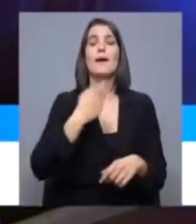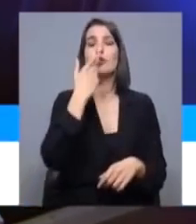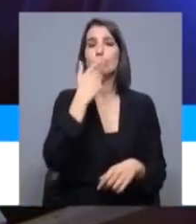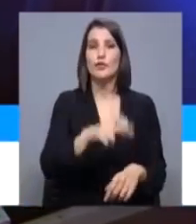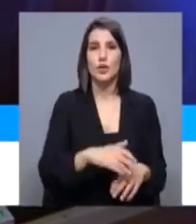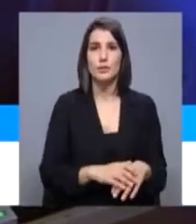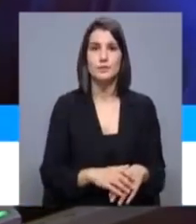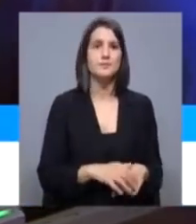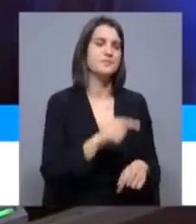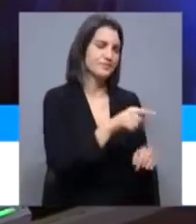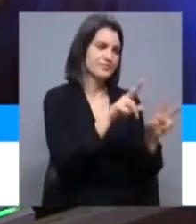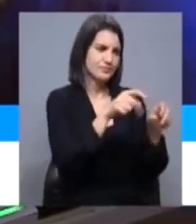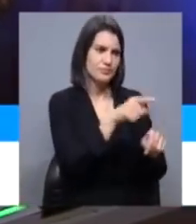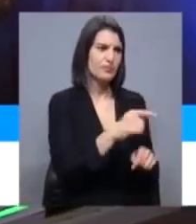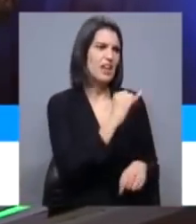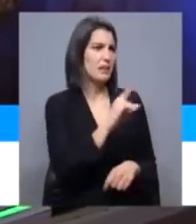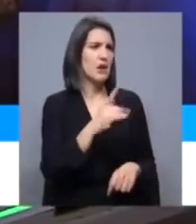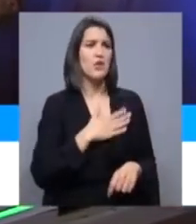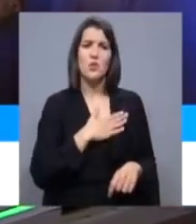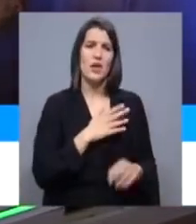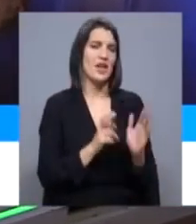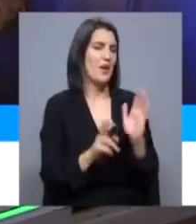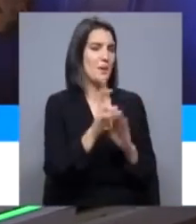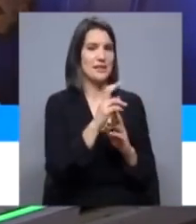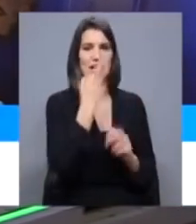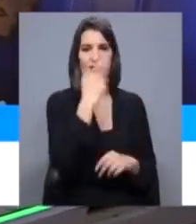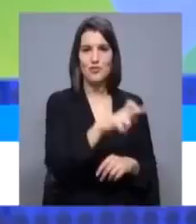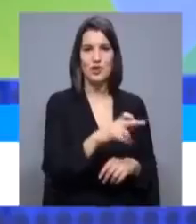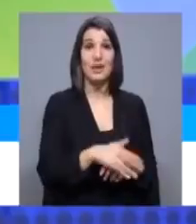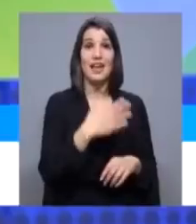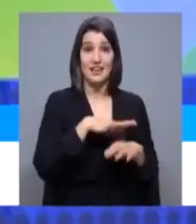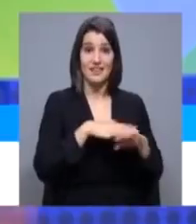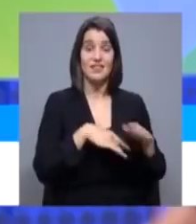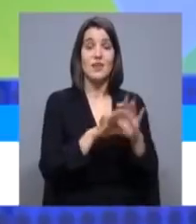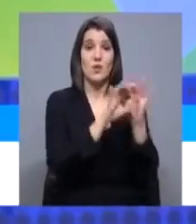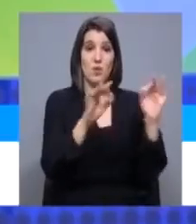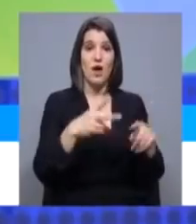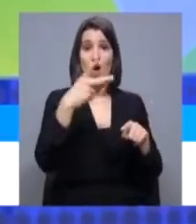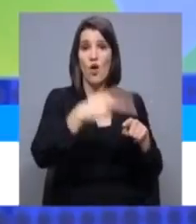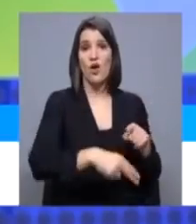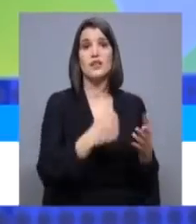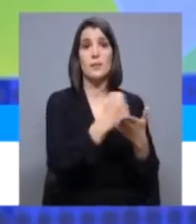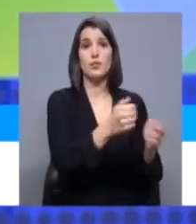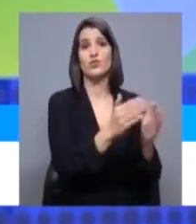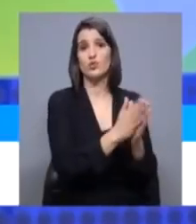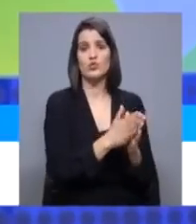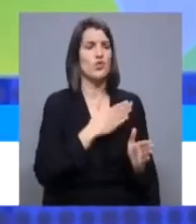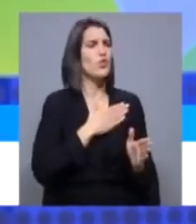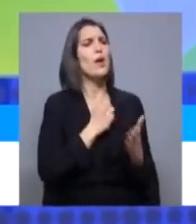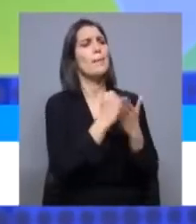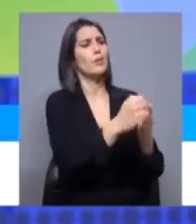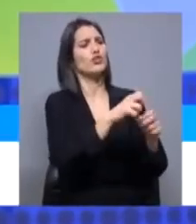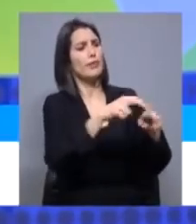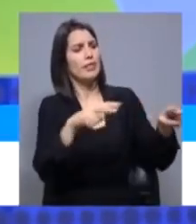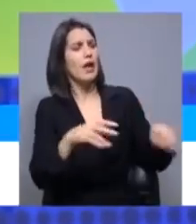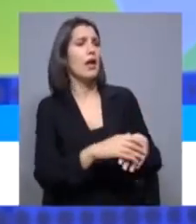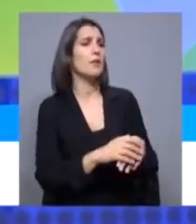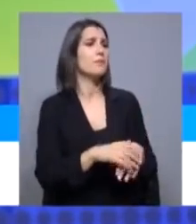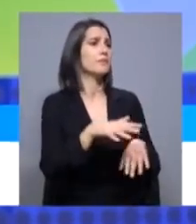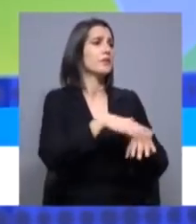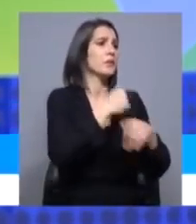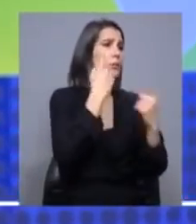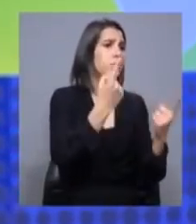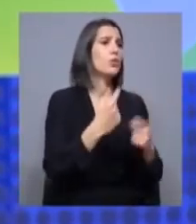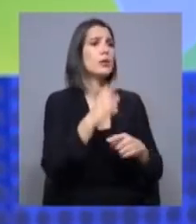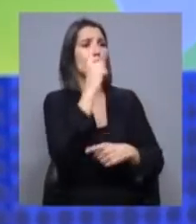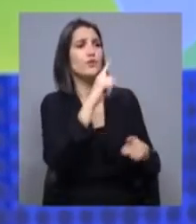está o fundamento da questão é que ela não quer aumentar tensões nenhuma entre o ela quer fazer uma vez que foi cortar pois a toda a gente não quero ver para hospitais não querem Pois para a